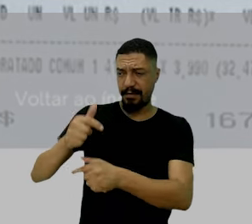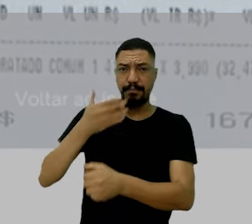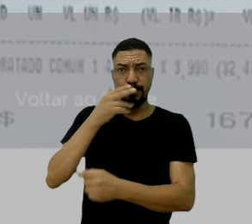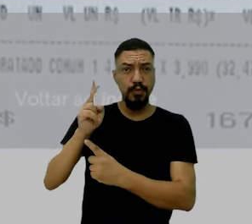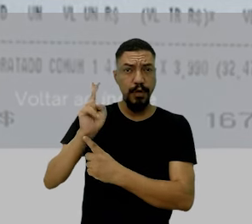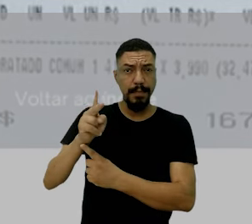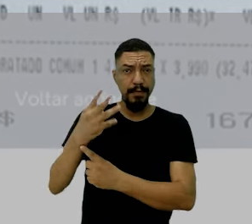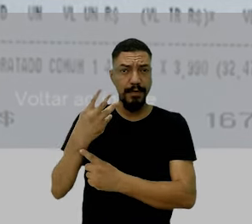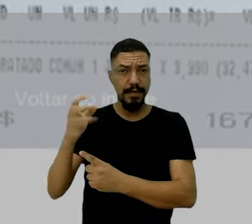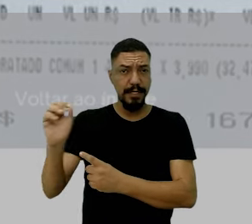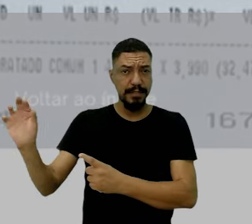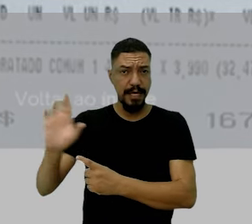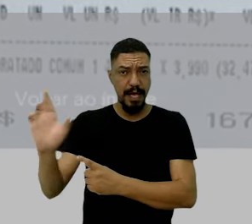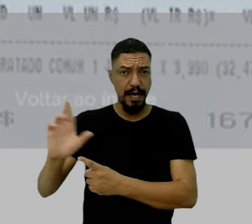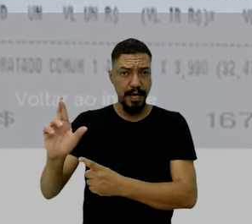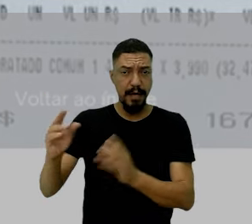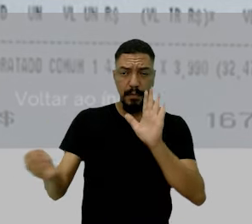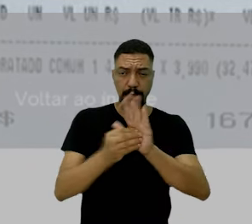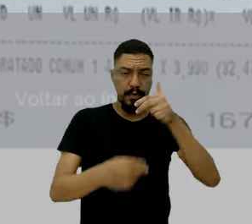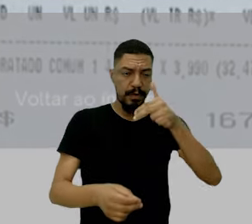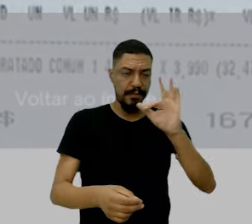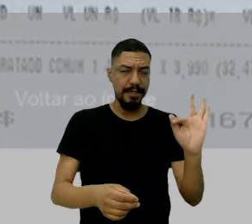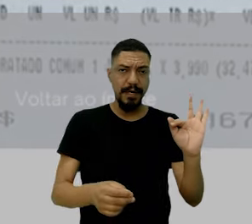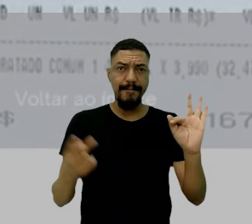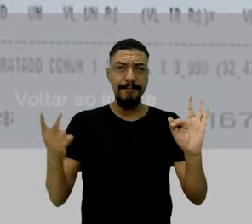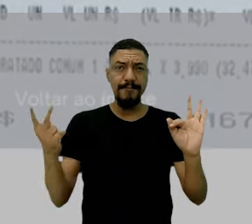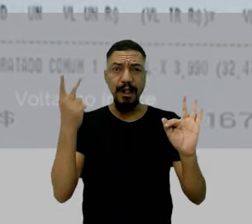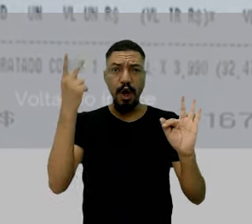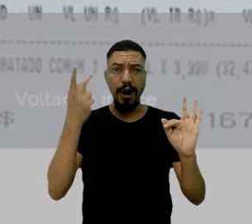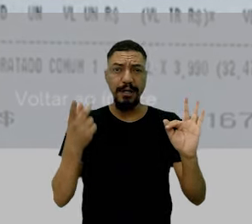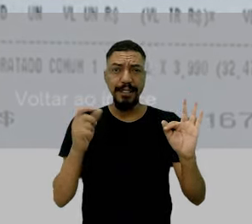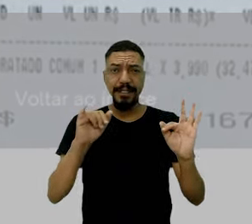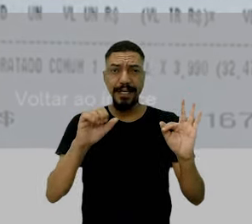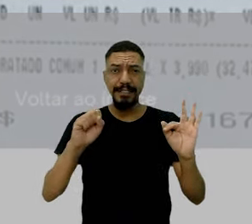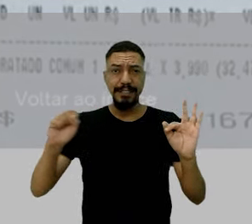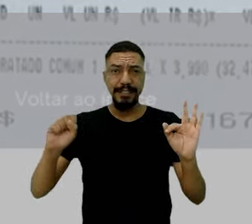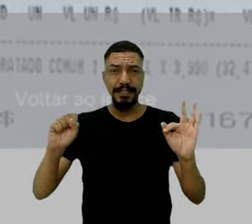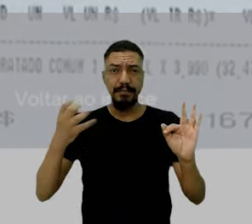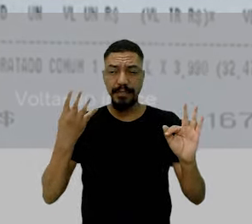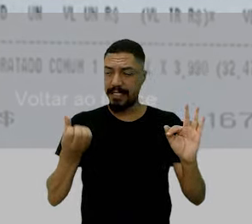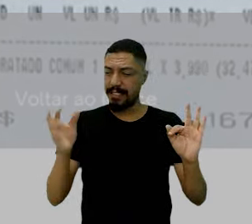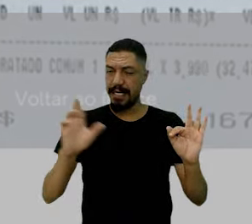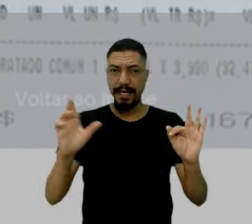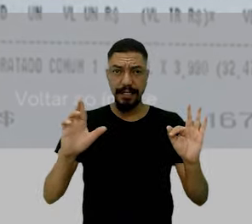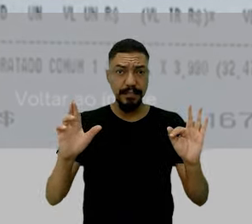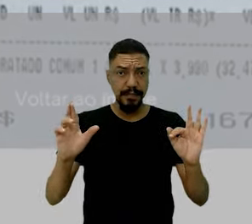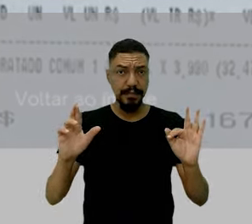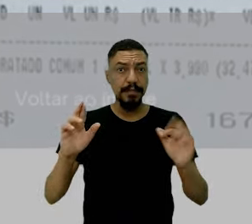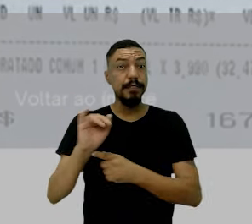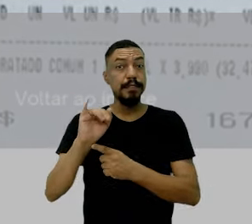ali um serviço de R$2.300, na nota fiscal aparece ali, valor do ISS,